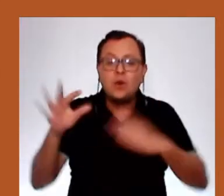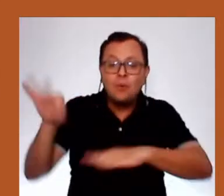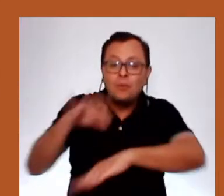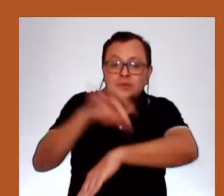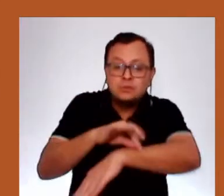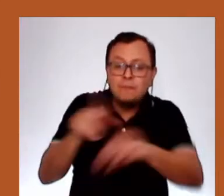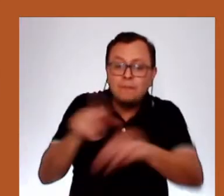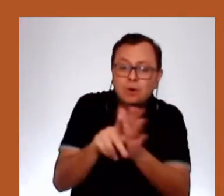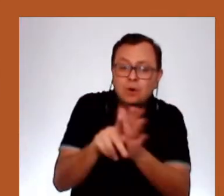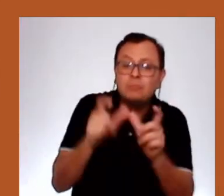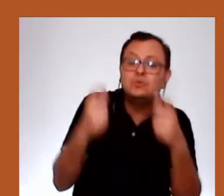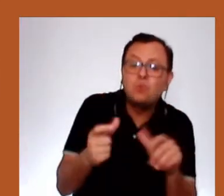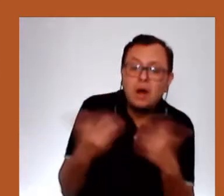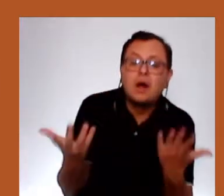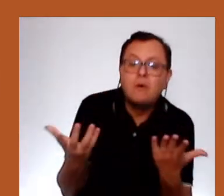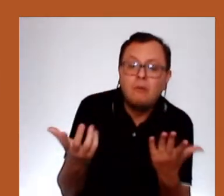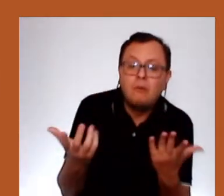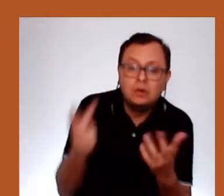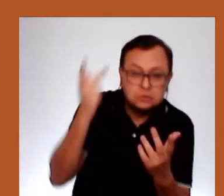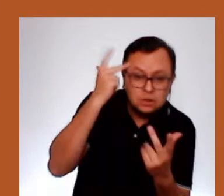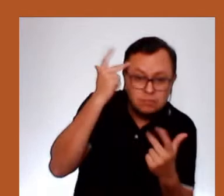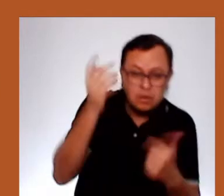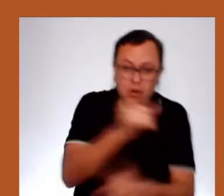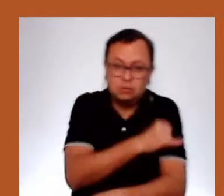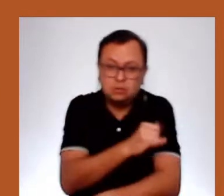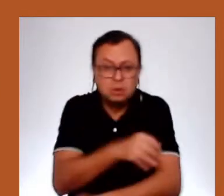A população quer não pegar dengue. Então, eu